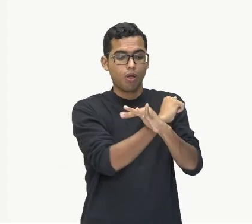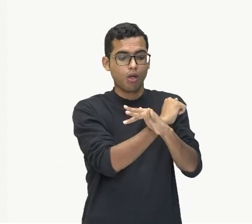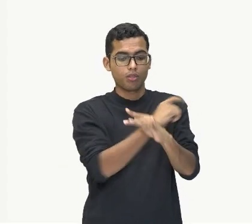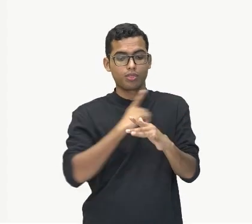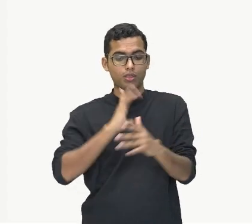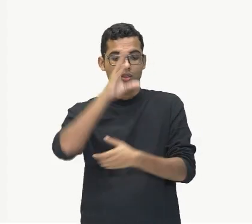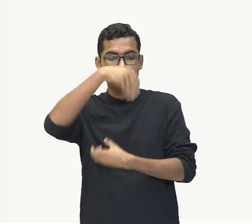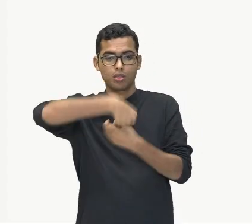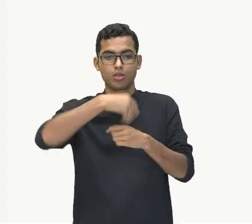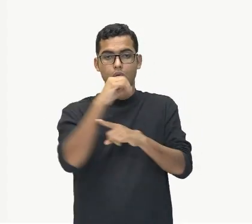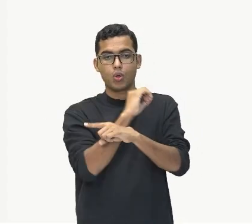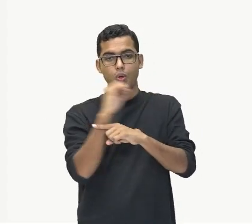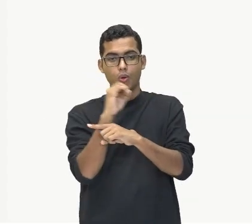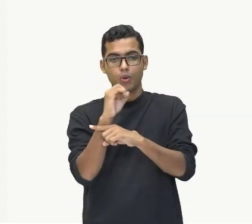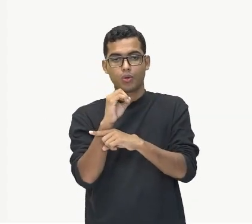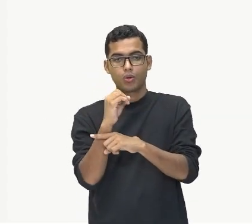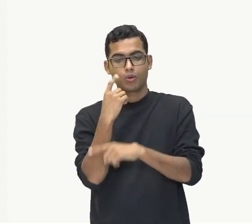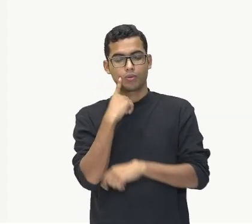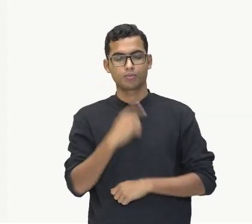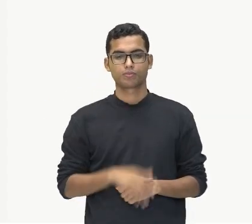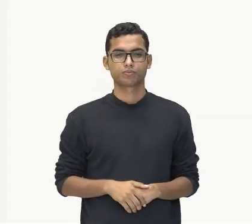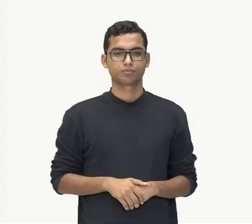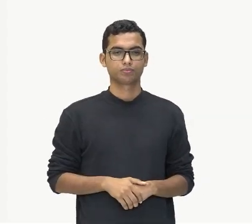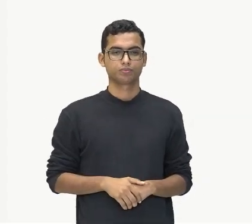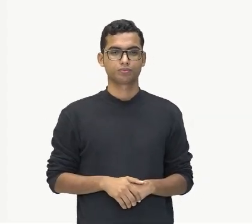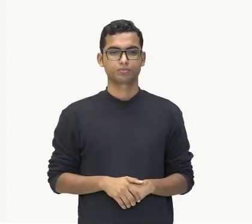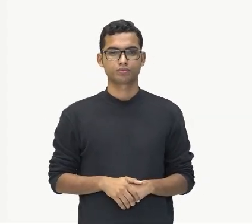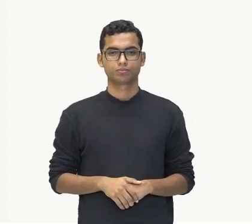sendo oxiácidos.